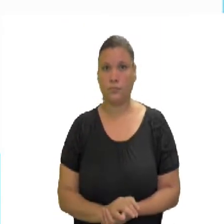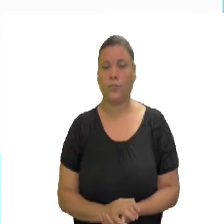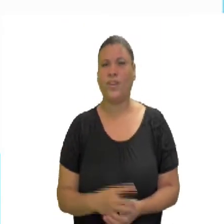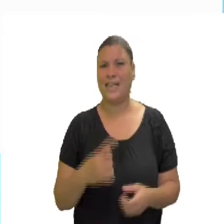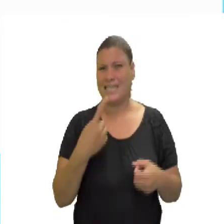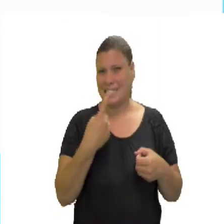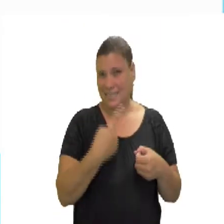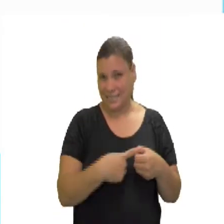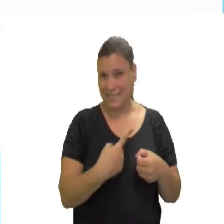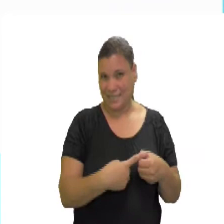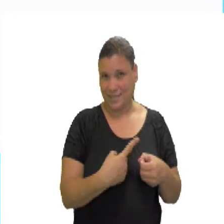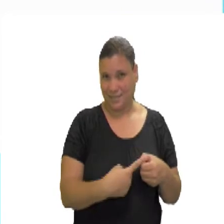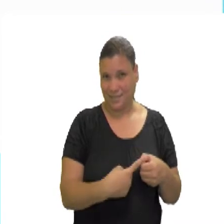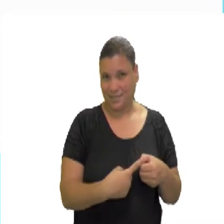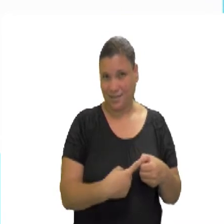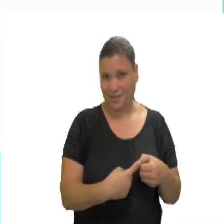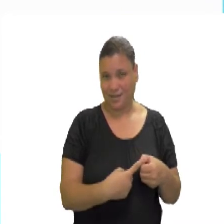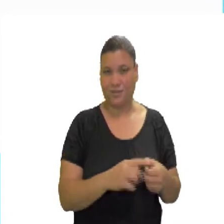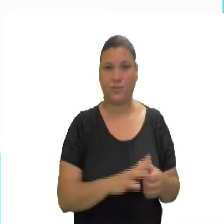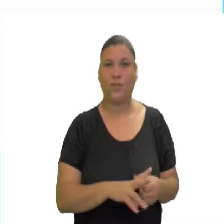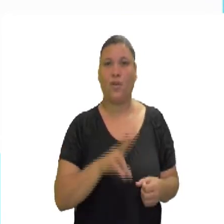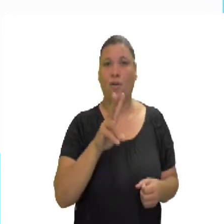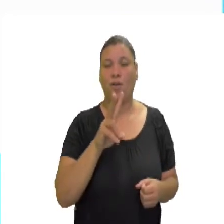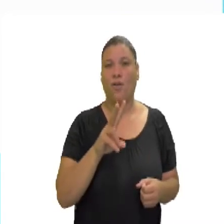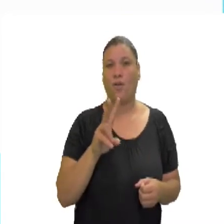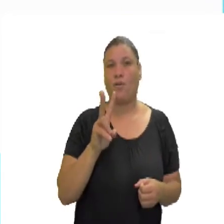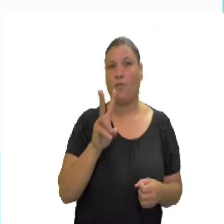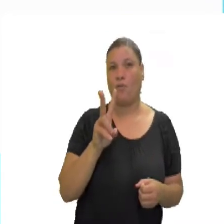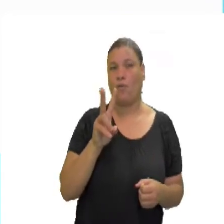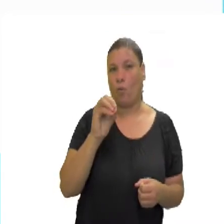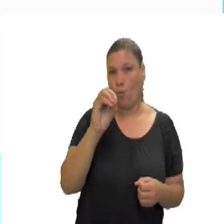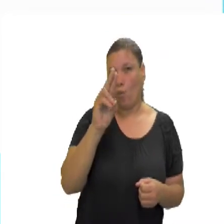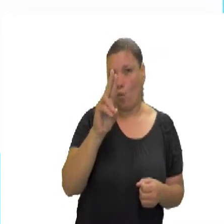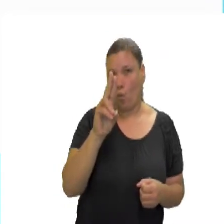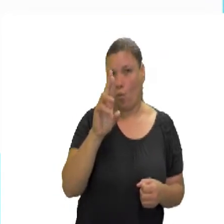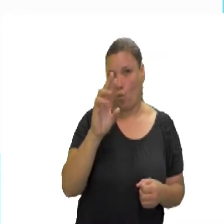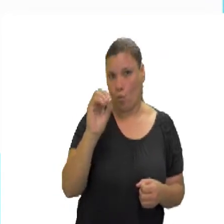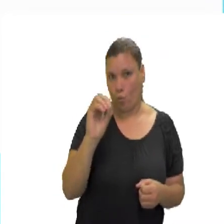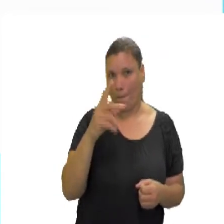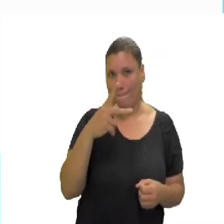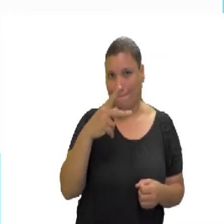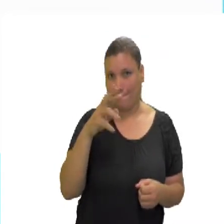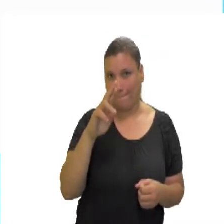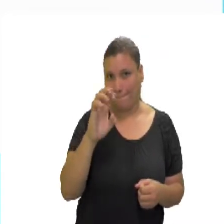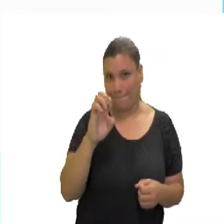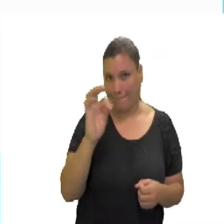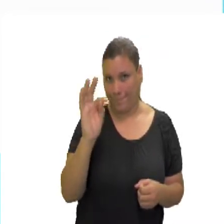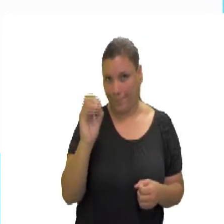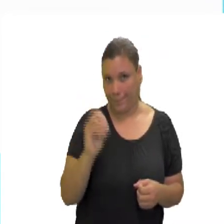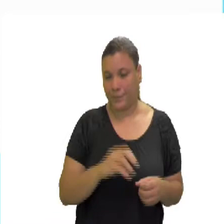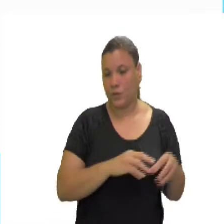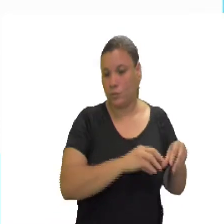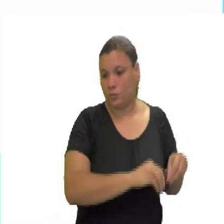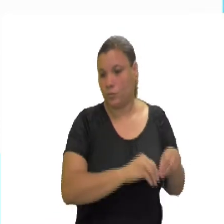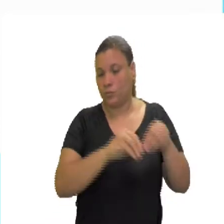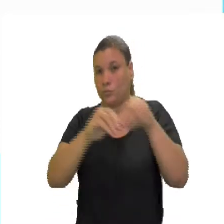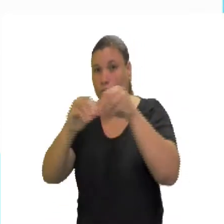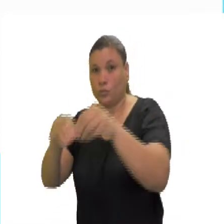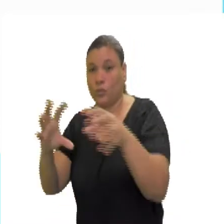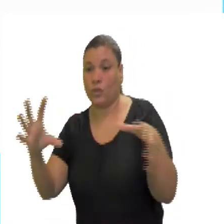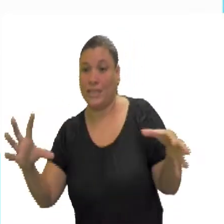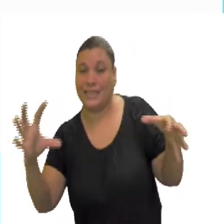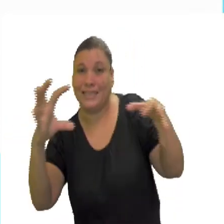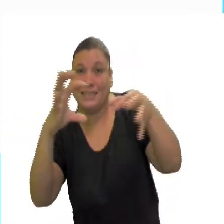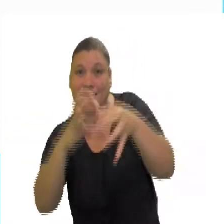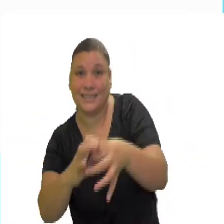que era chamado de Vila Rica de Ouro Preto, até o Porto de Paraty, no Rio de Janeiro. O Porto